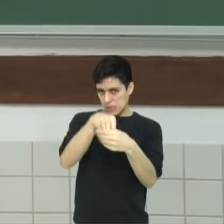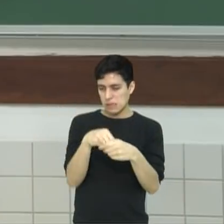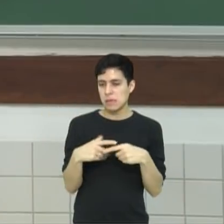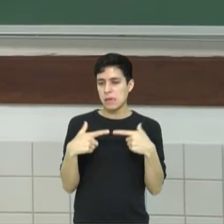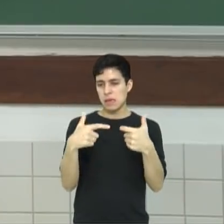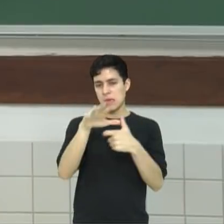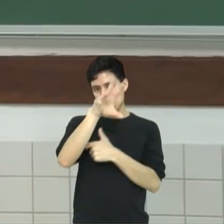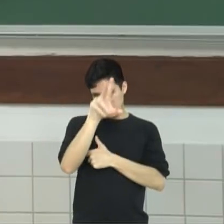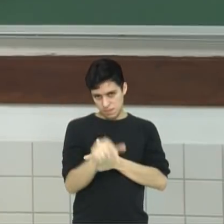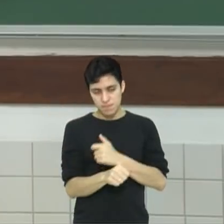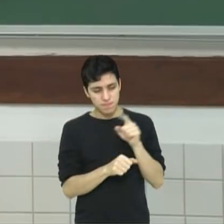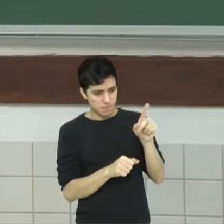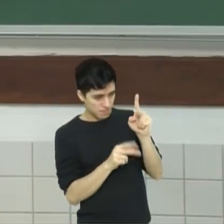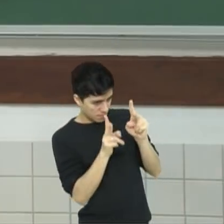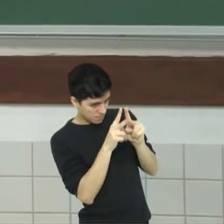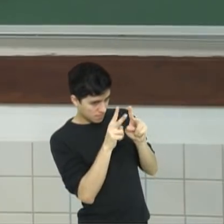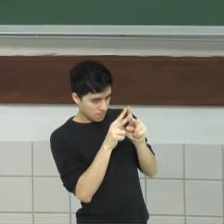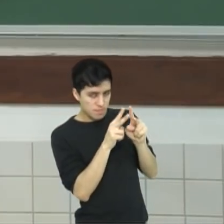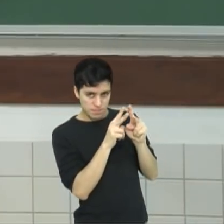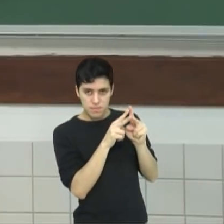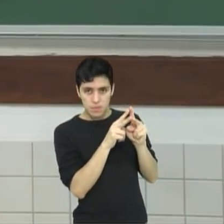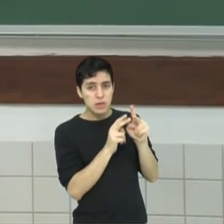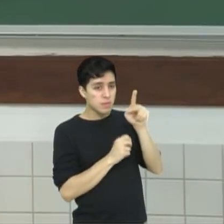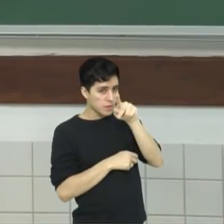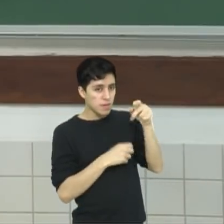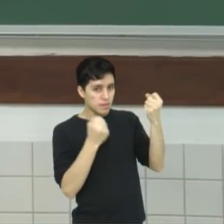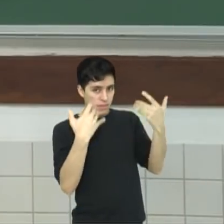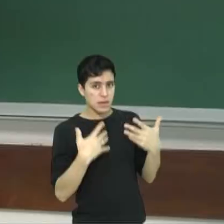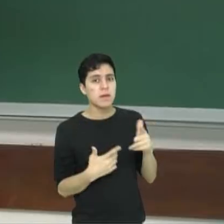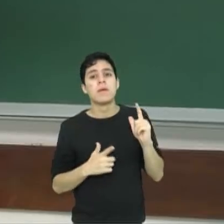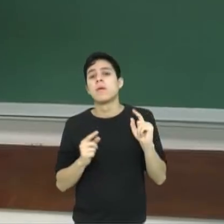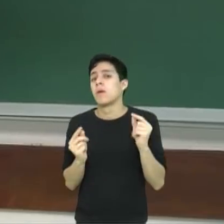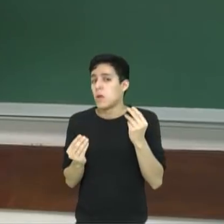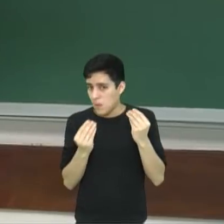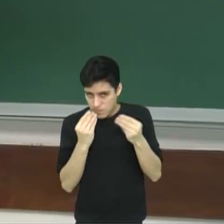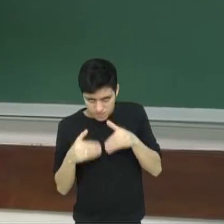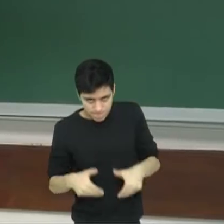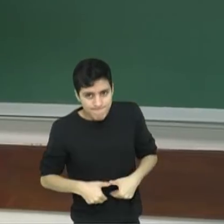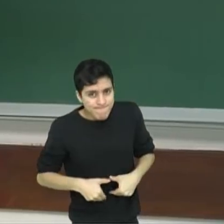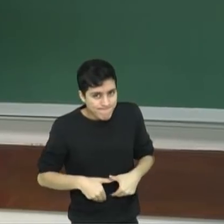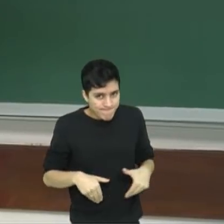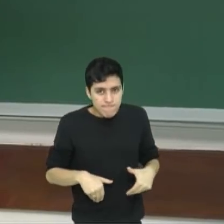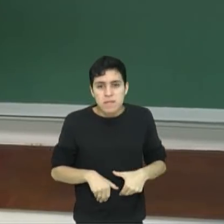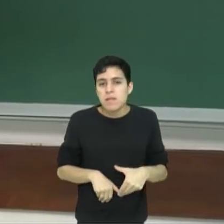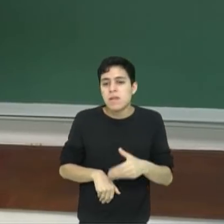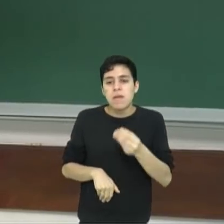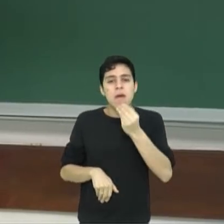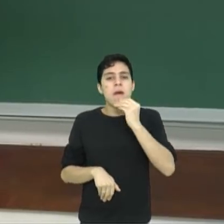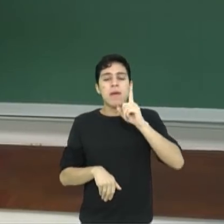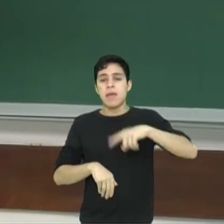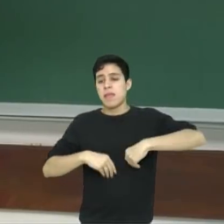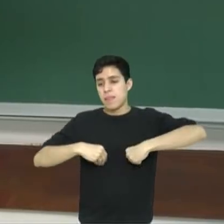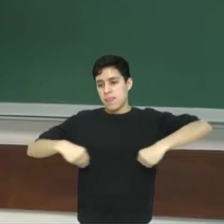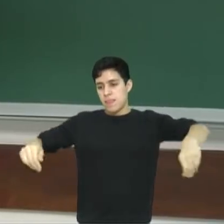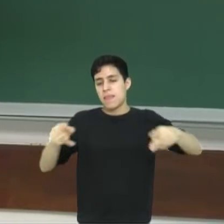hoje, segundo esse professor. Comida, fome, né, e terra. Esses são os dois